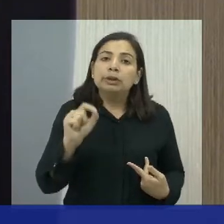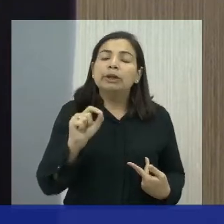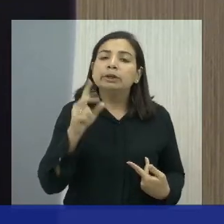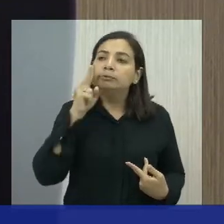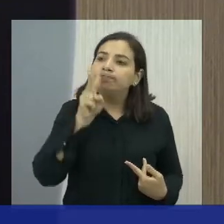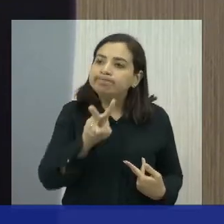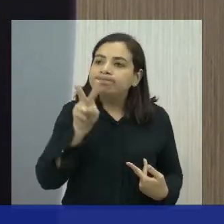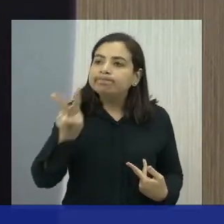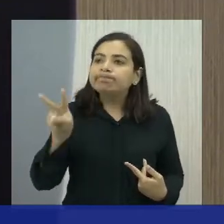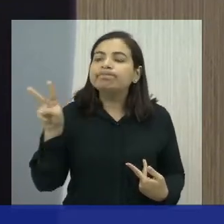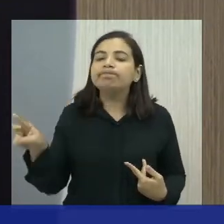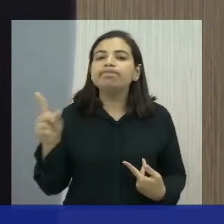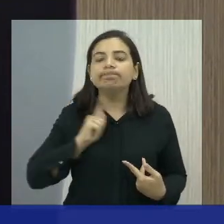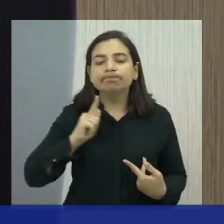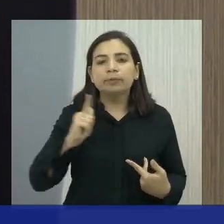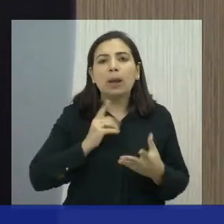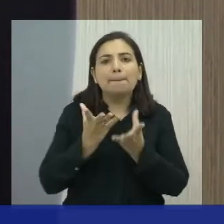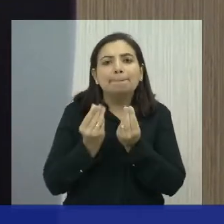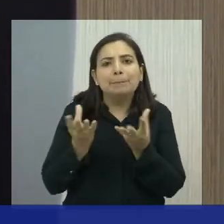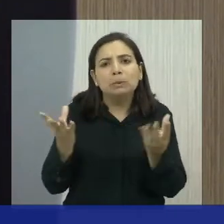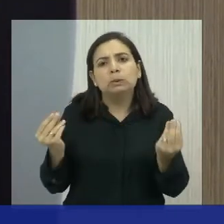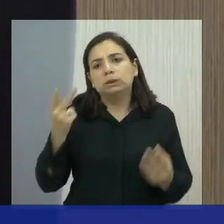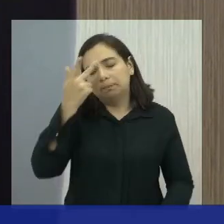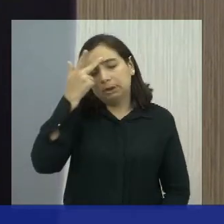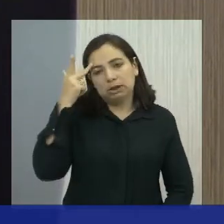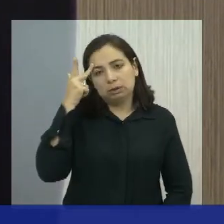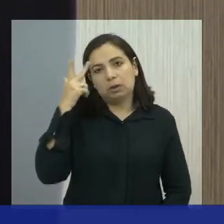situação precária, né, que muitos vivem